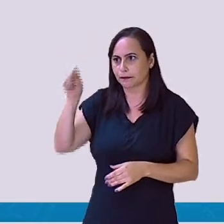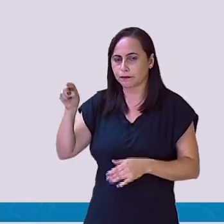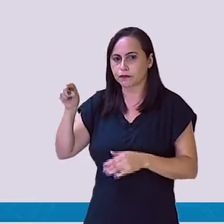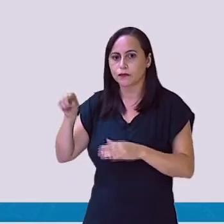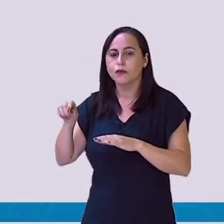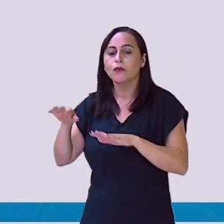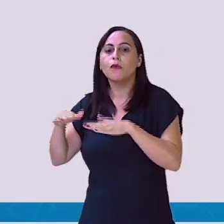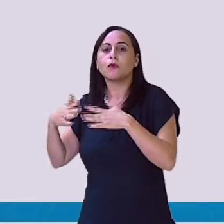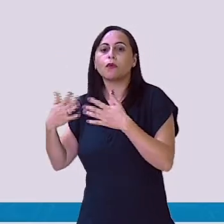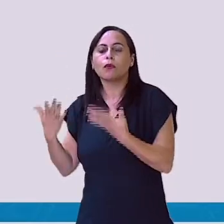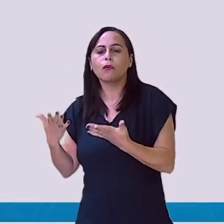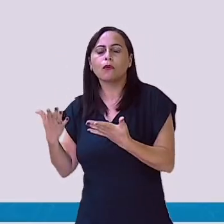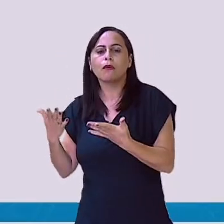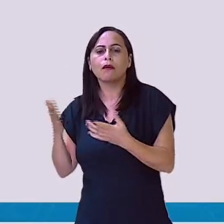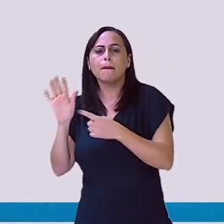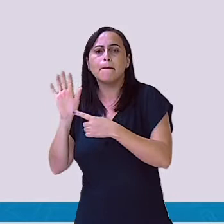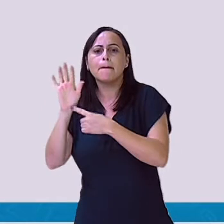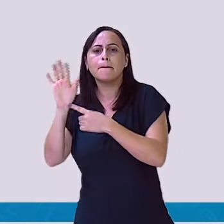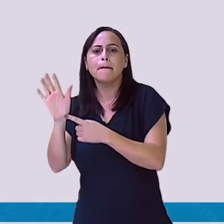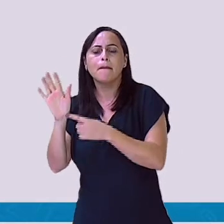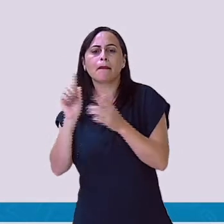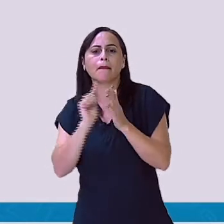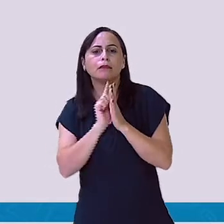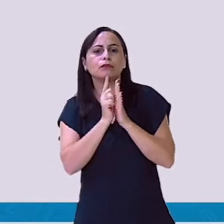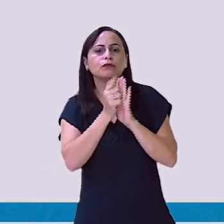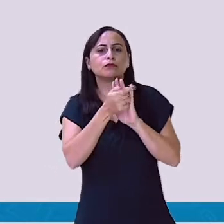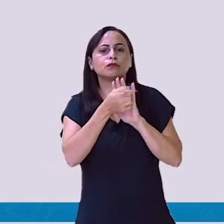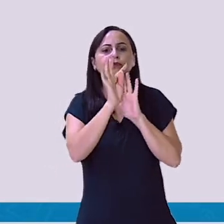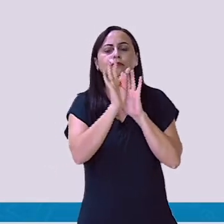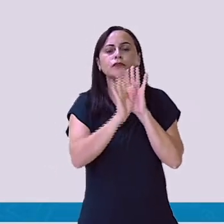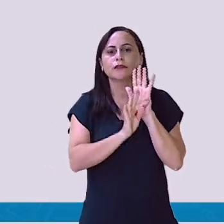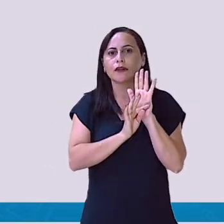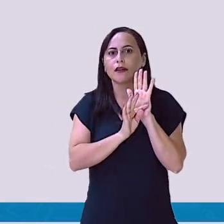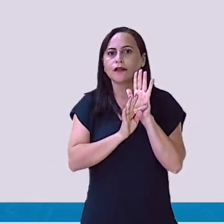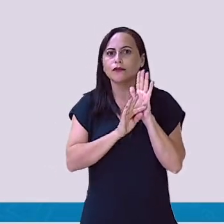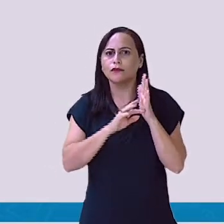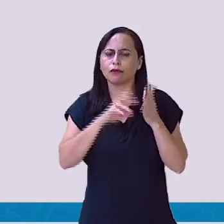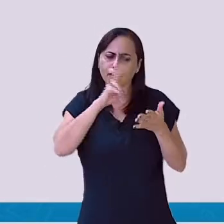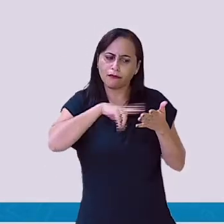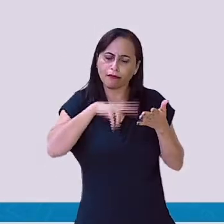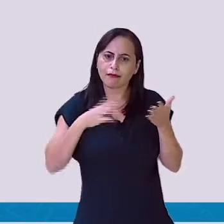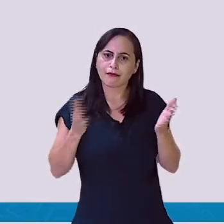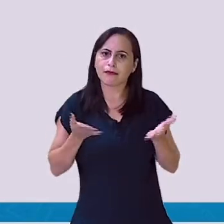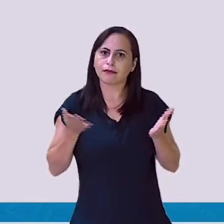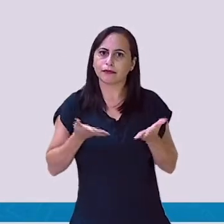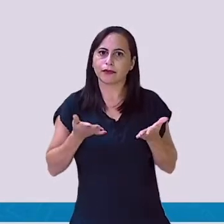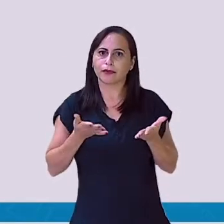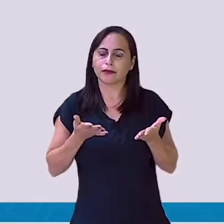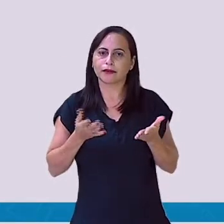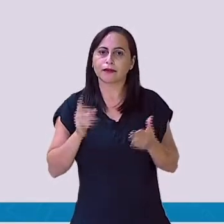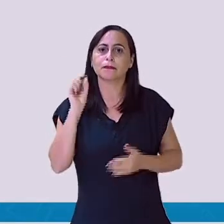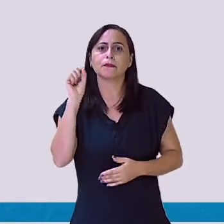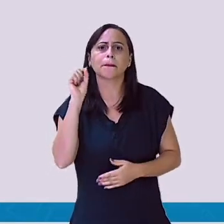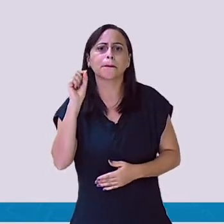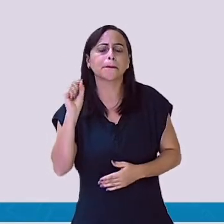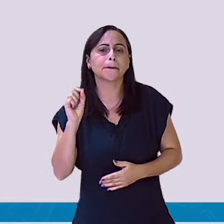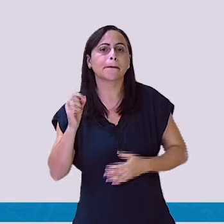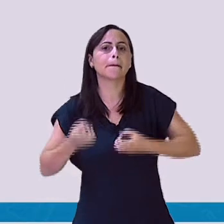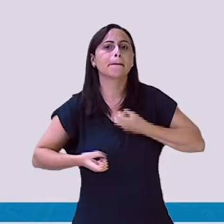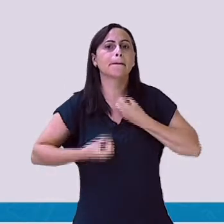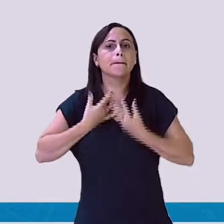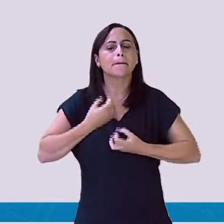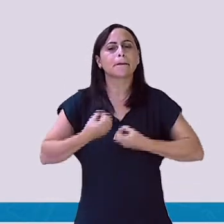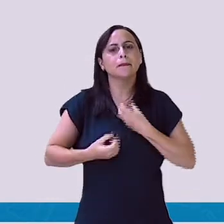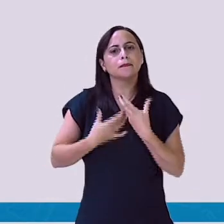abaixo que indica o gênero deste texto que nós acabamos de ler. É uma poesia? É um